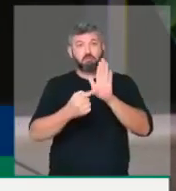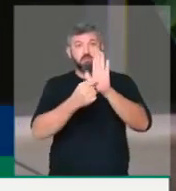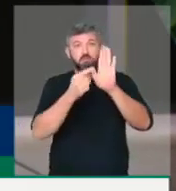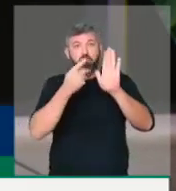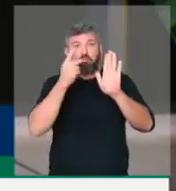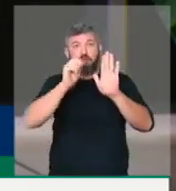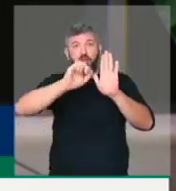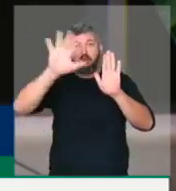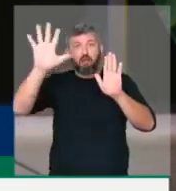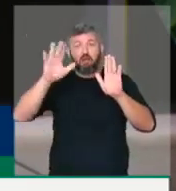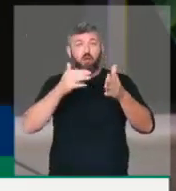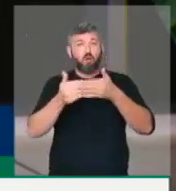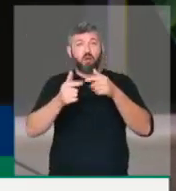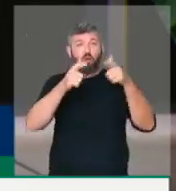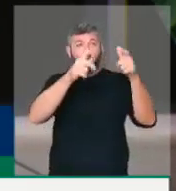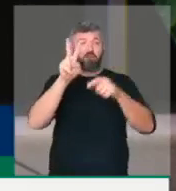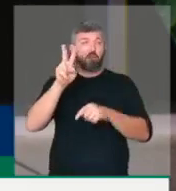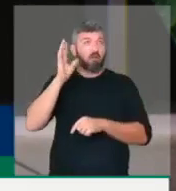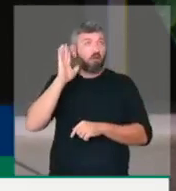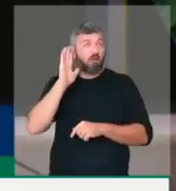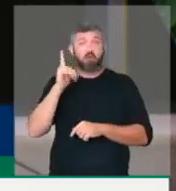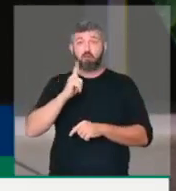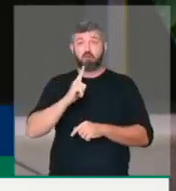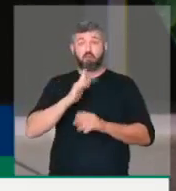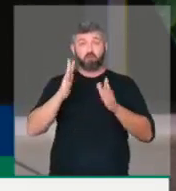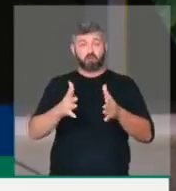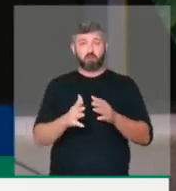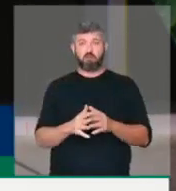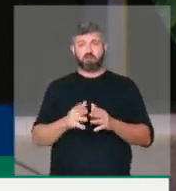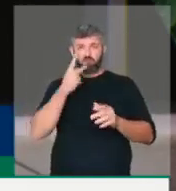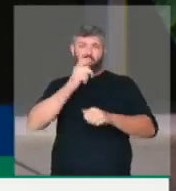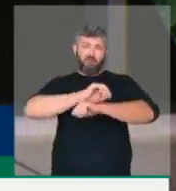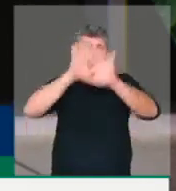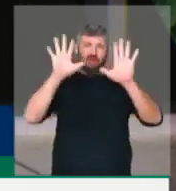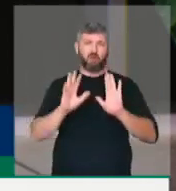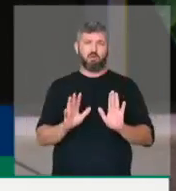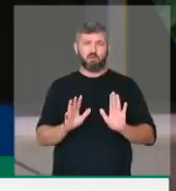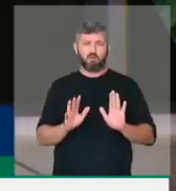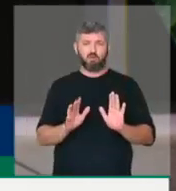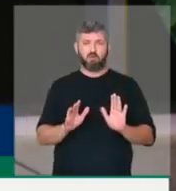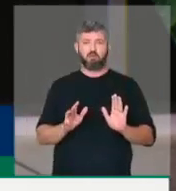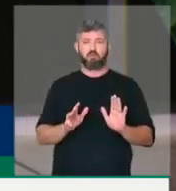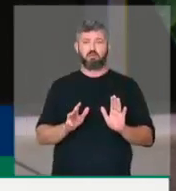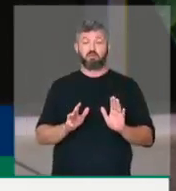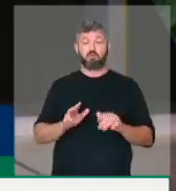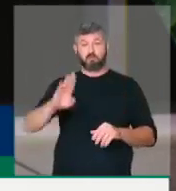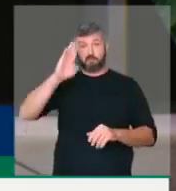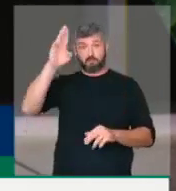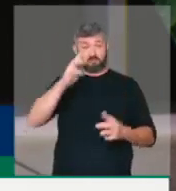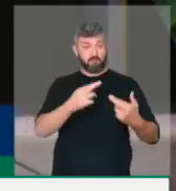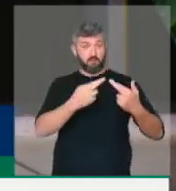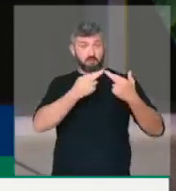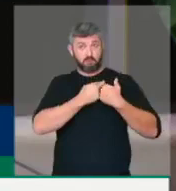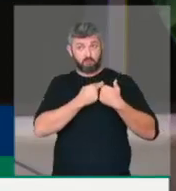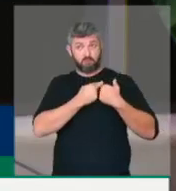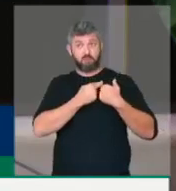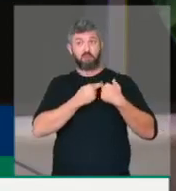Bom Gás, em todos os lugares. Vamos deixar uma coisa clara, numa casa que tem como principal função